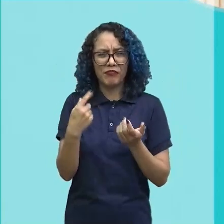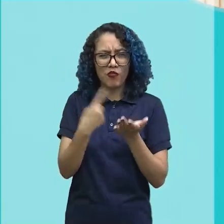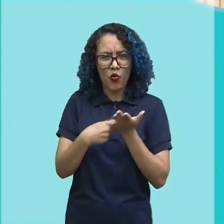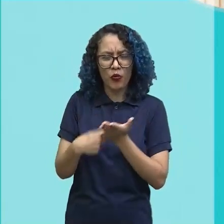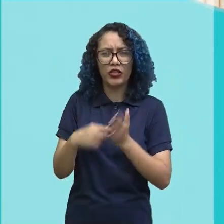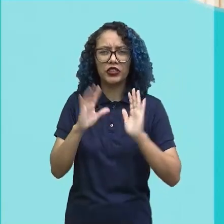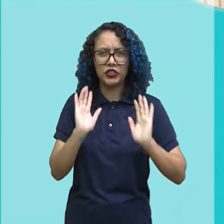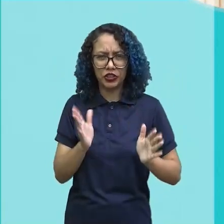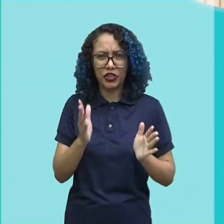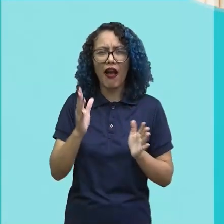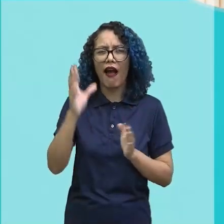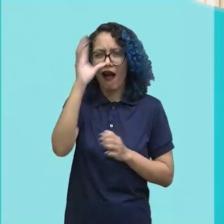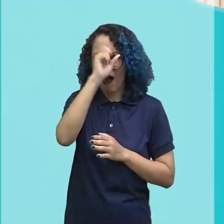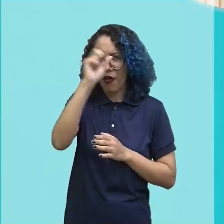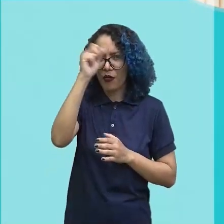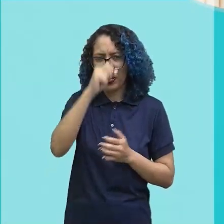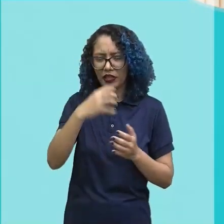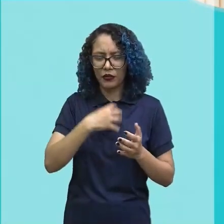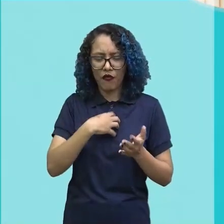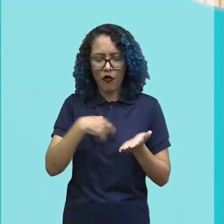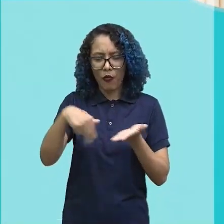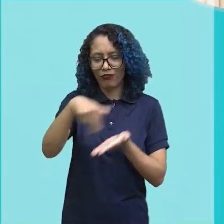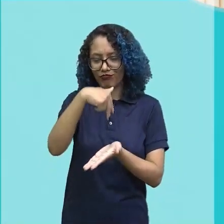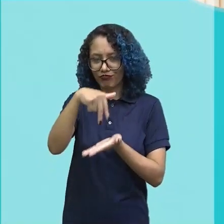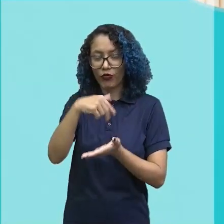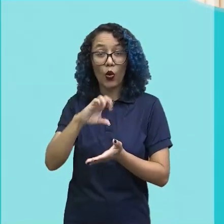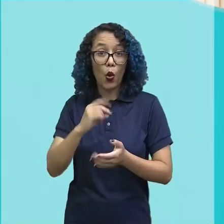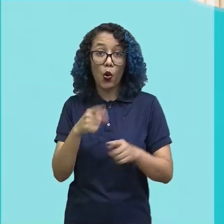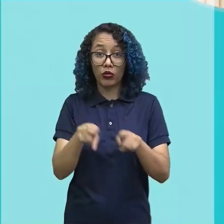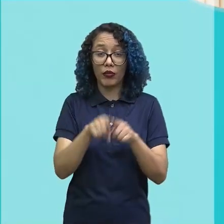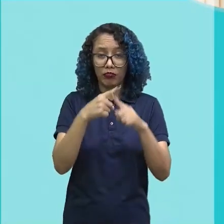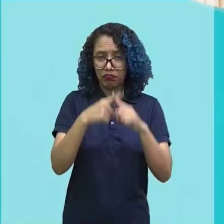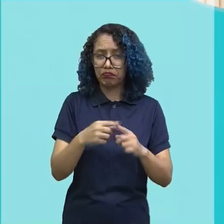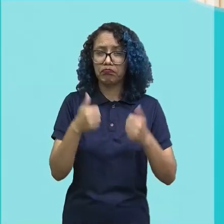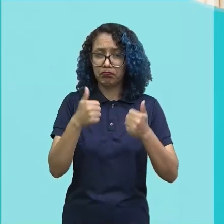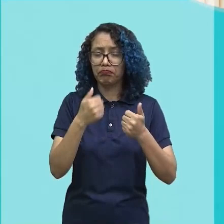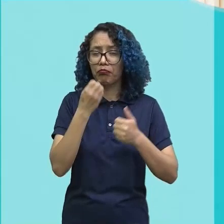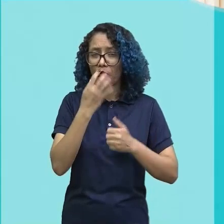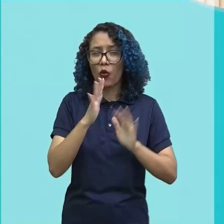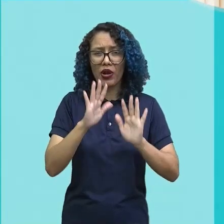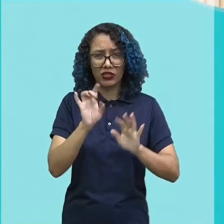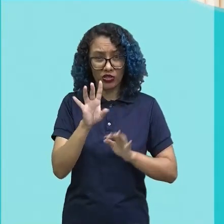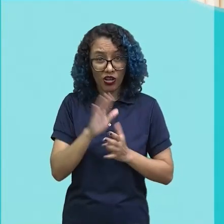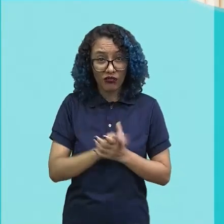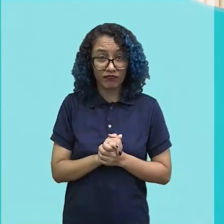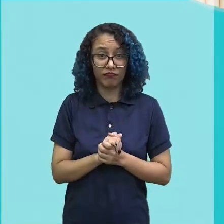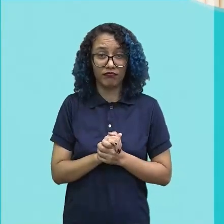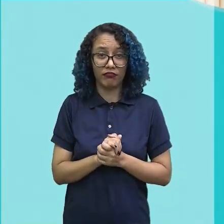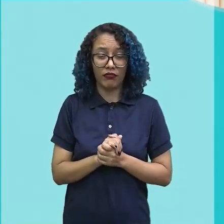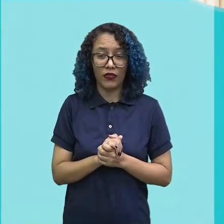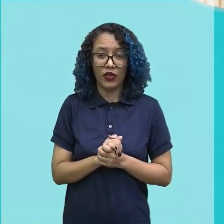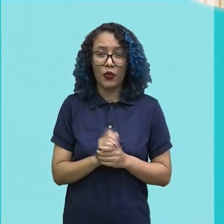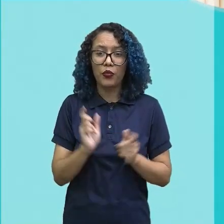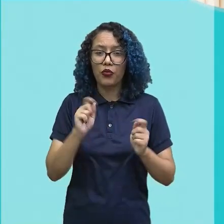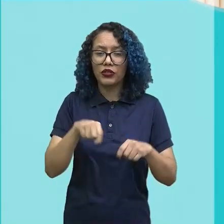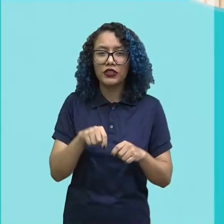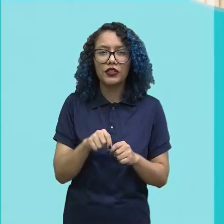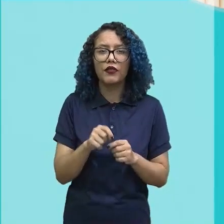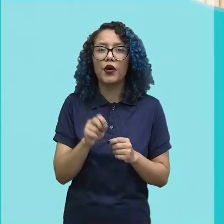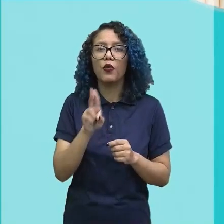repente pega ali uma coreografia, vai para uma competição, show de bola. Mas é só isso? O que mais você pode